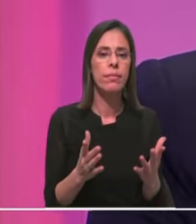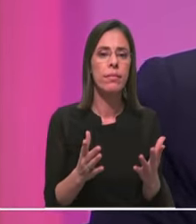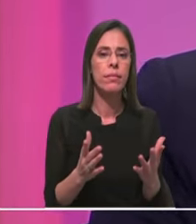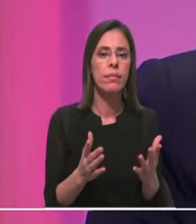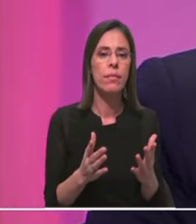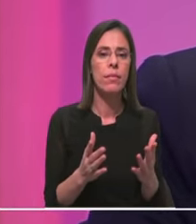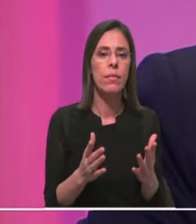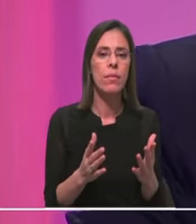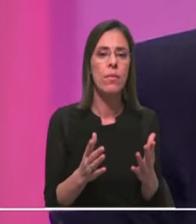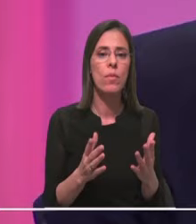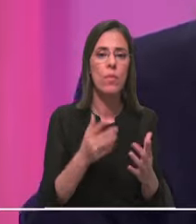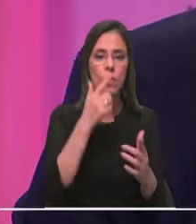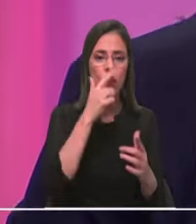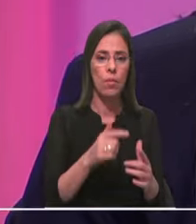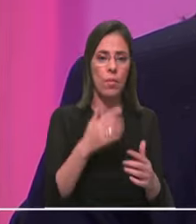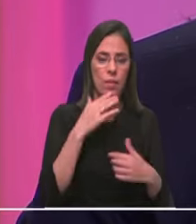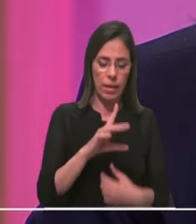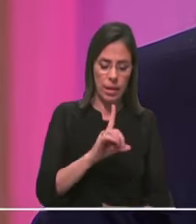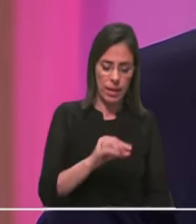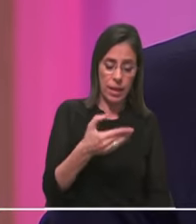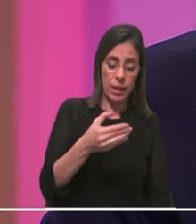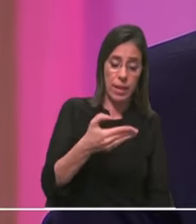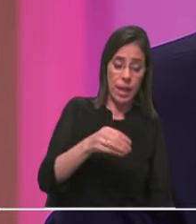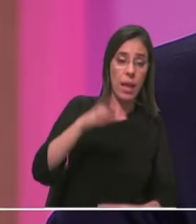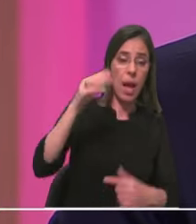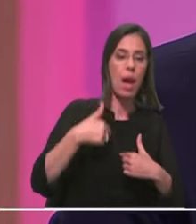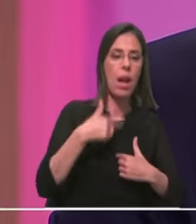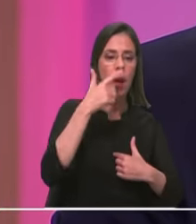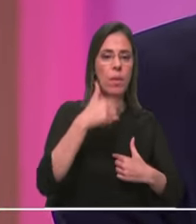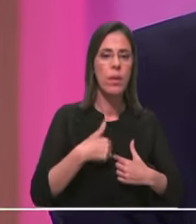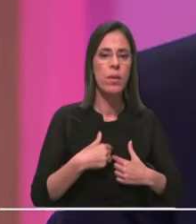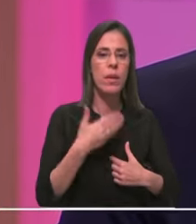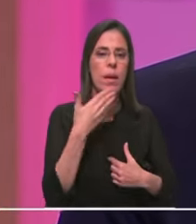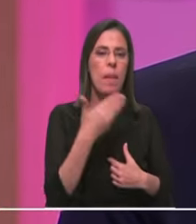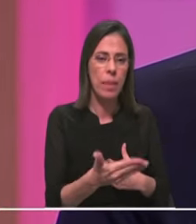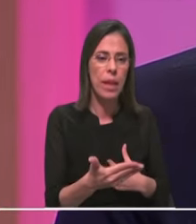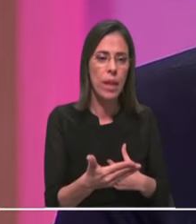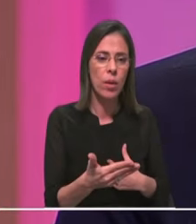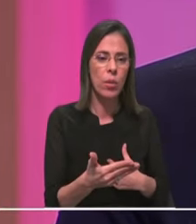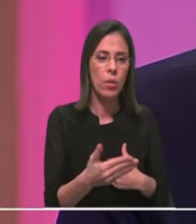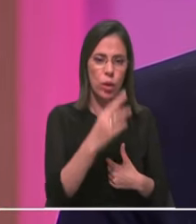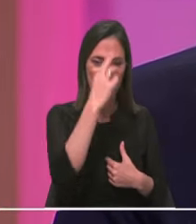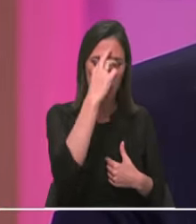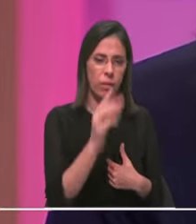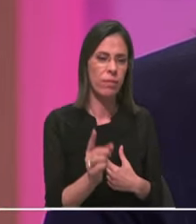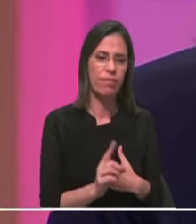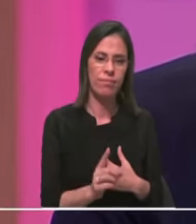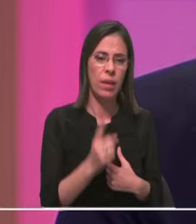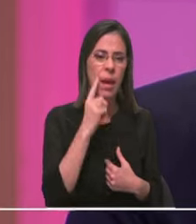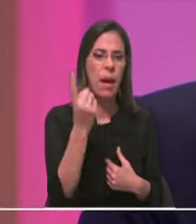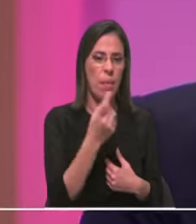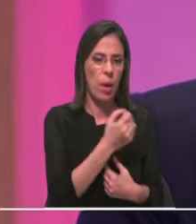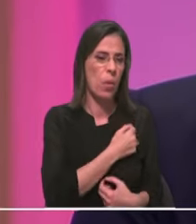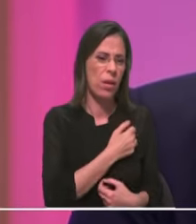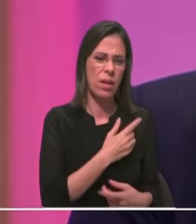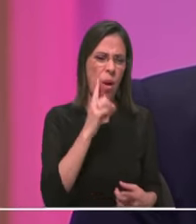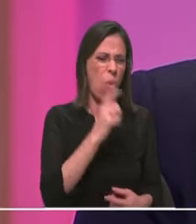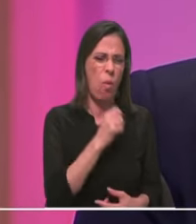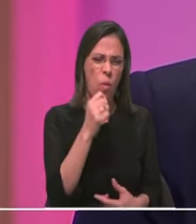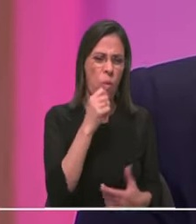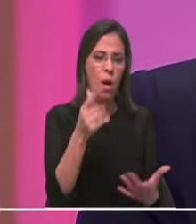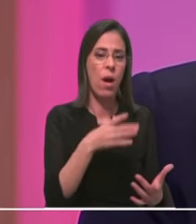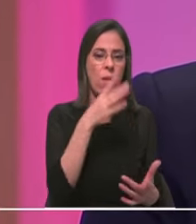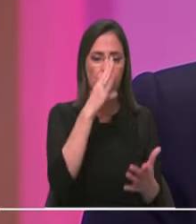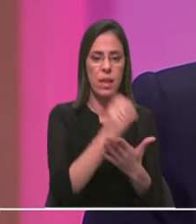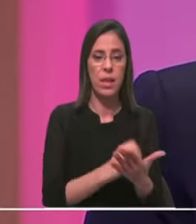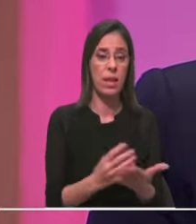sequer uma pessoa com 60 70 anos essa pessoa não devia ser pedido esse esforço que andasse de uma casa porque não